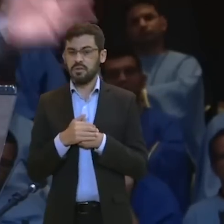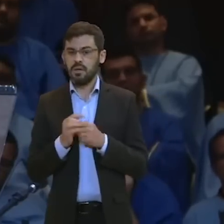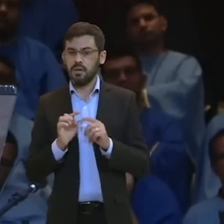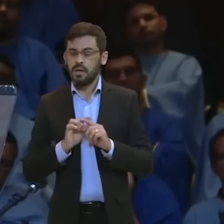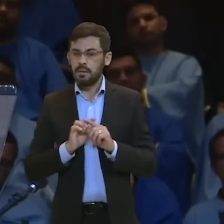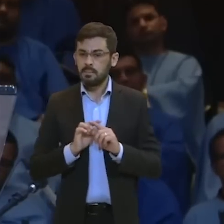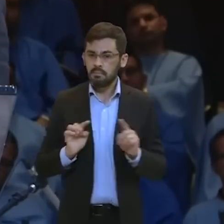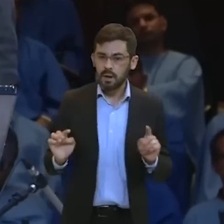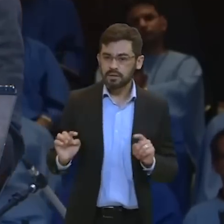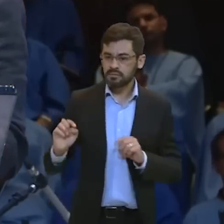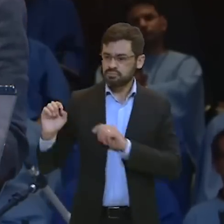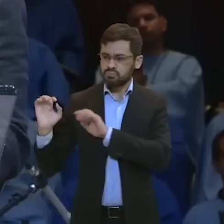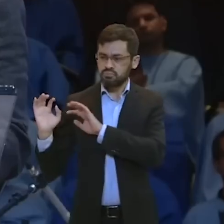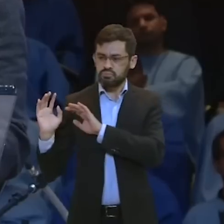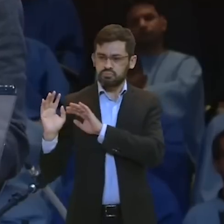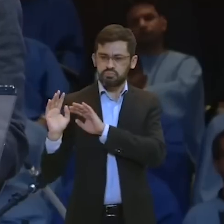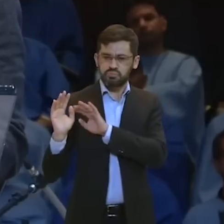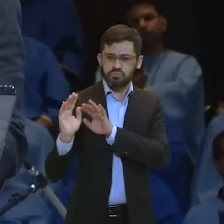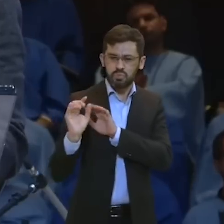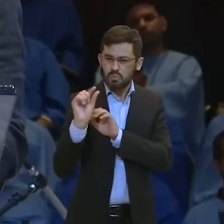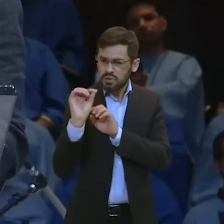Mas aparecem alguns lá,